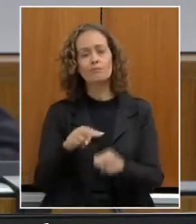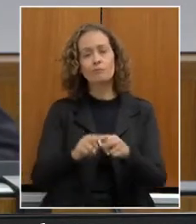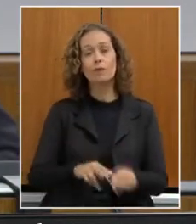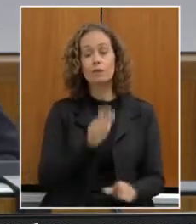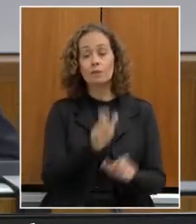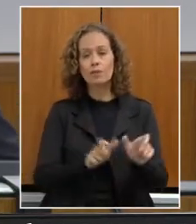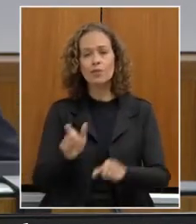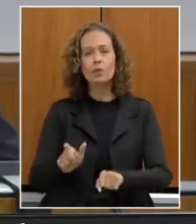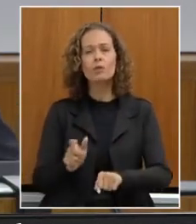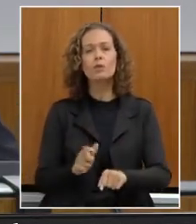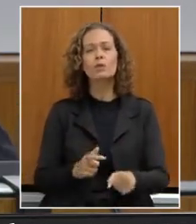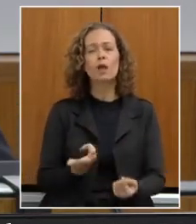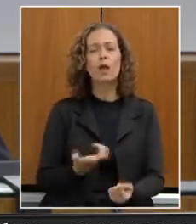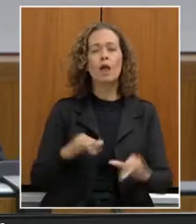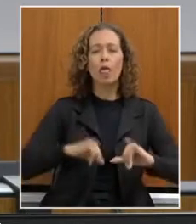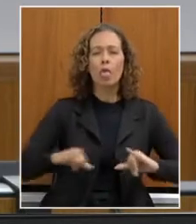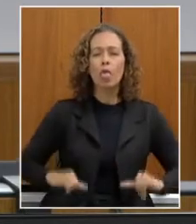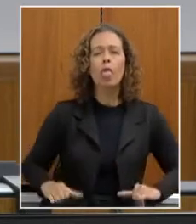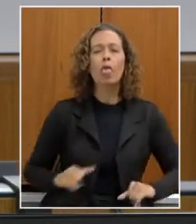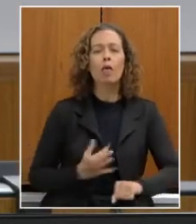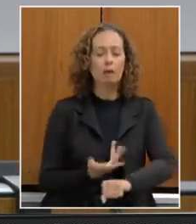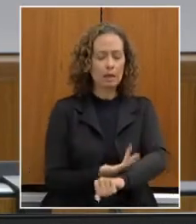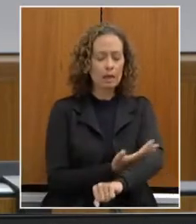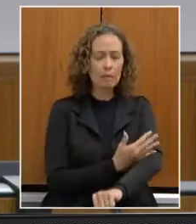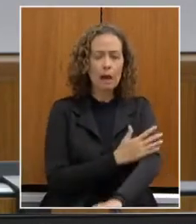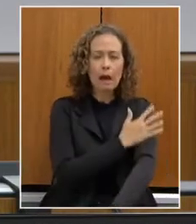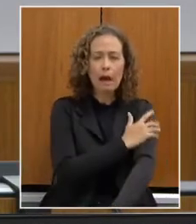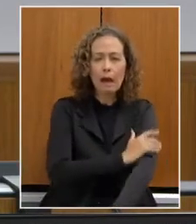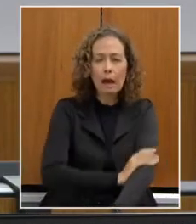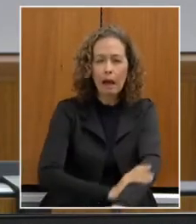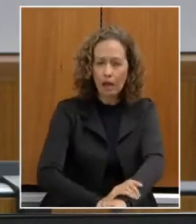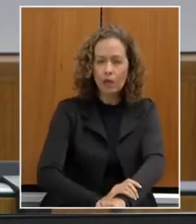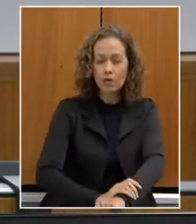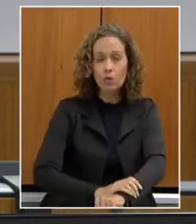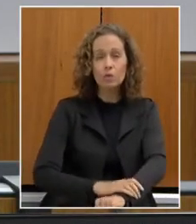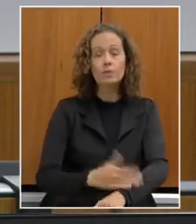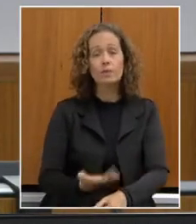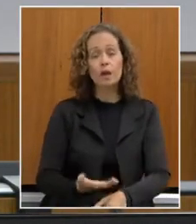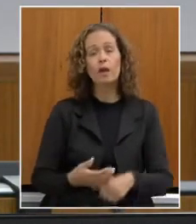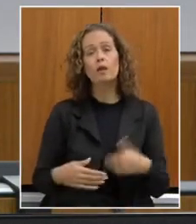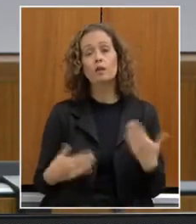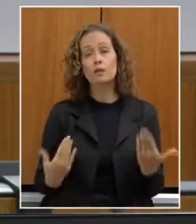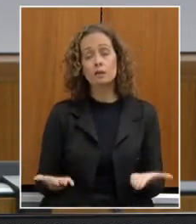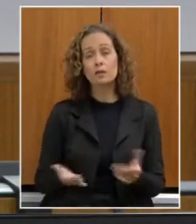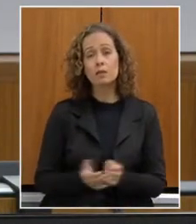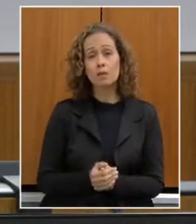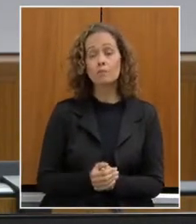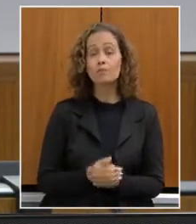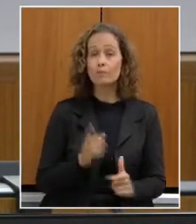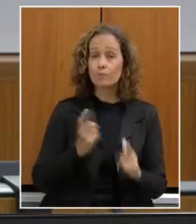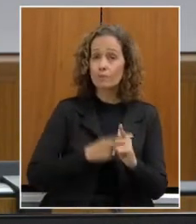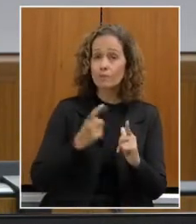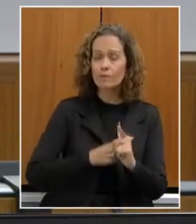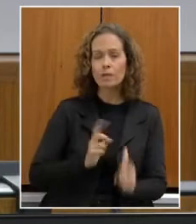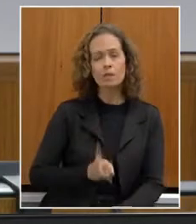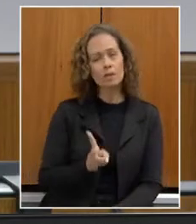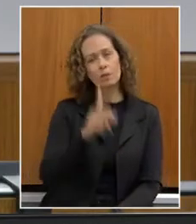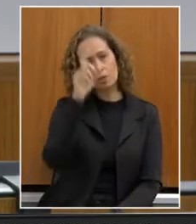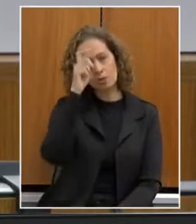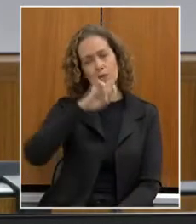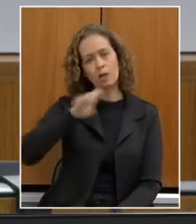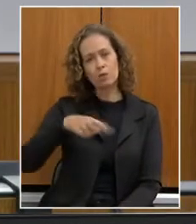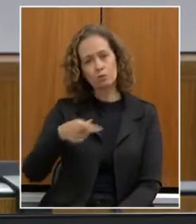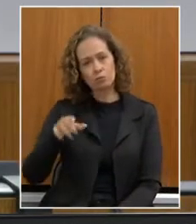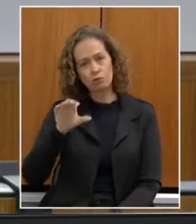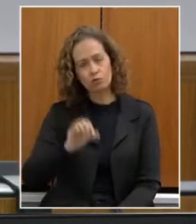cuidado deputado dos queimados do grande queimado e do médio queimado matriciado pelo João 23 João 23 vai matriciar o